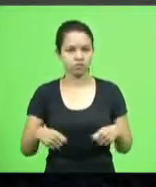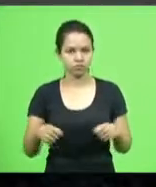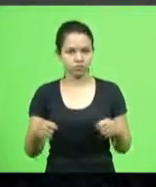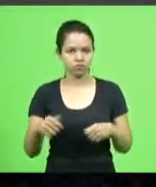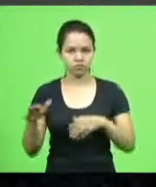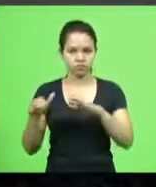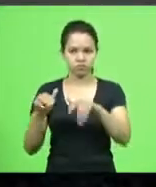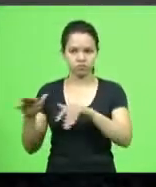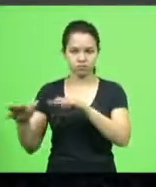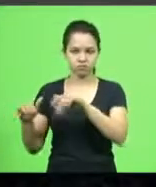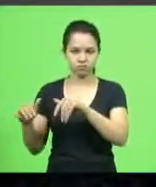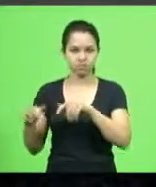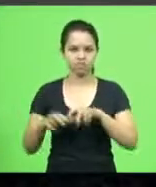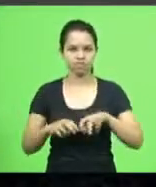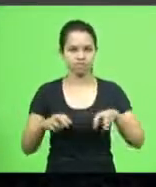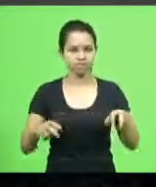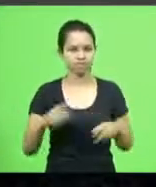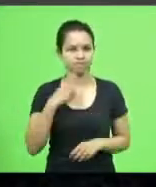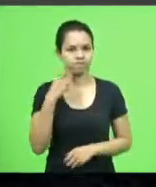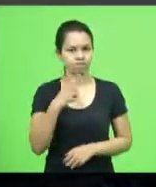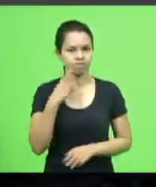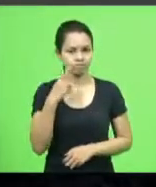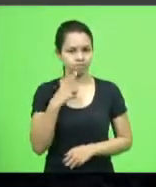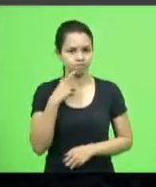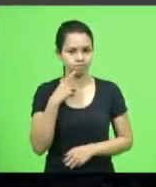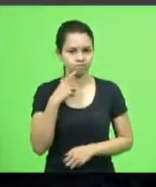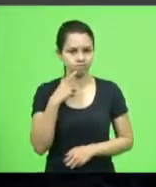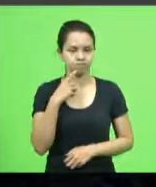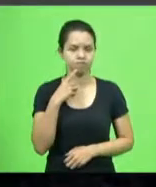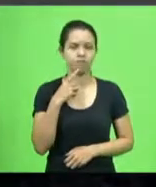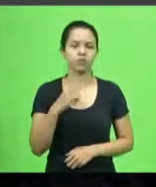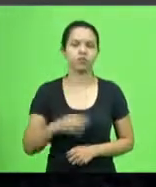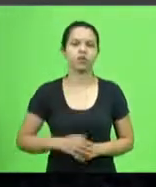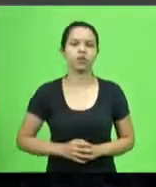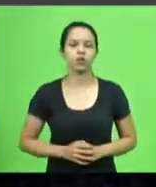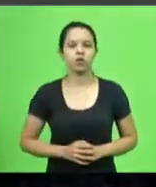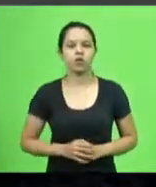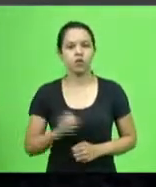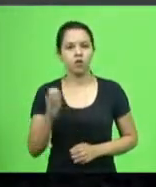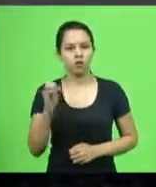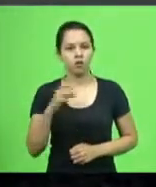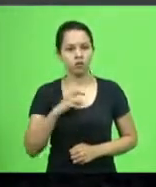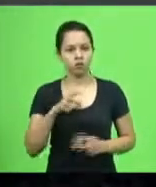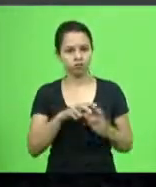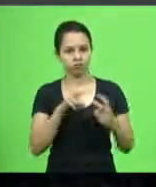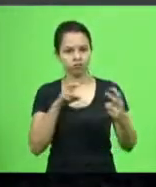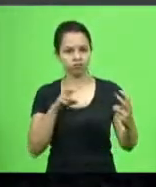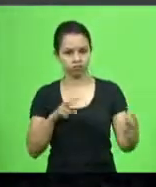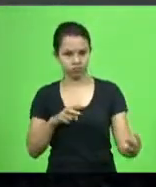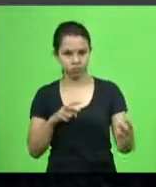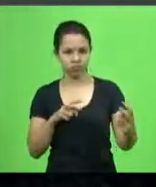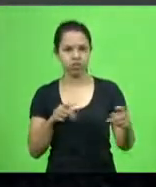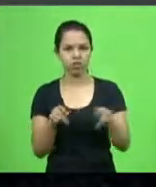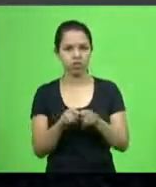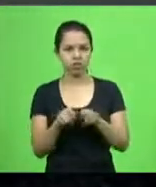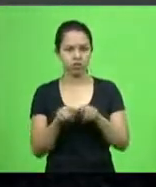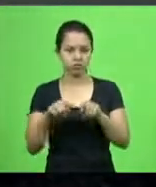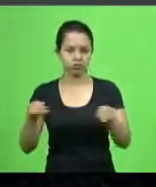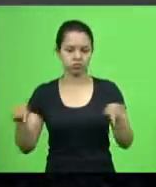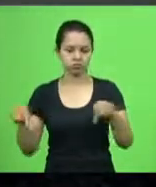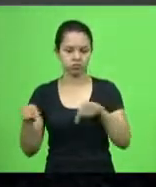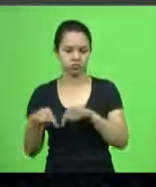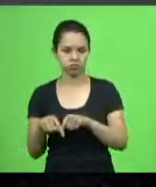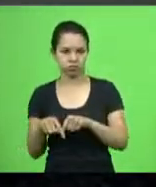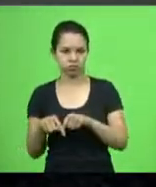as bancadas, os deputados que estão tanto de forma online como também em seus gabinetes, a sequência para esta